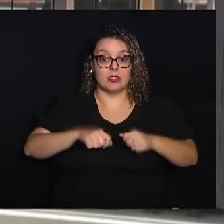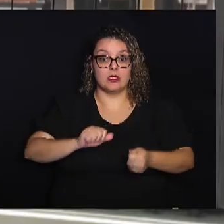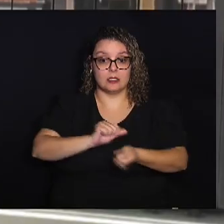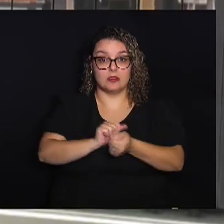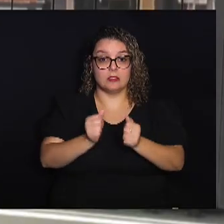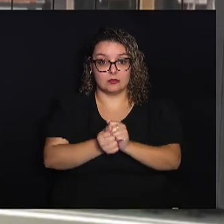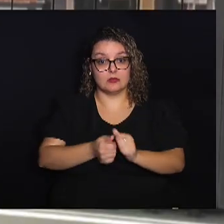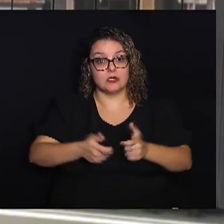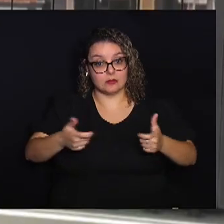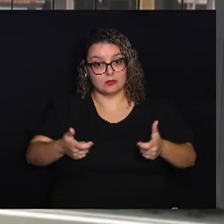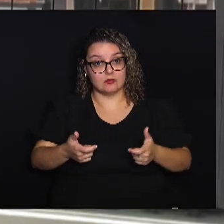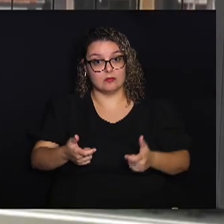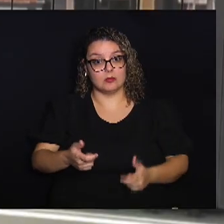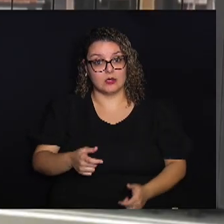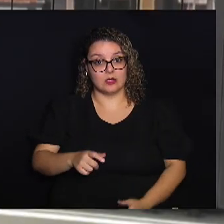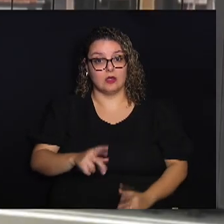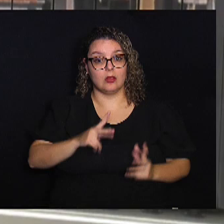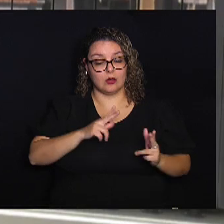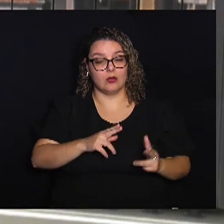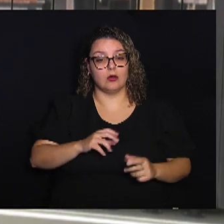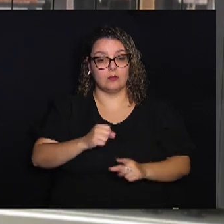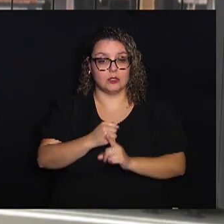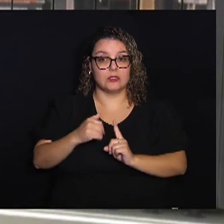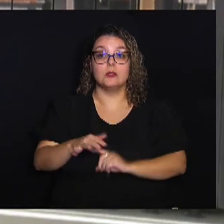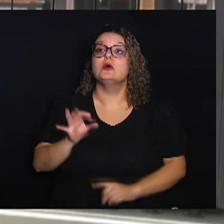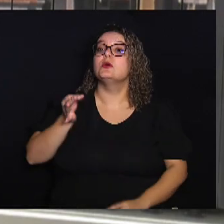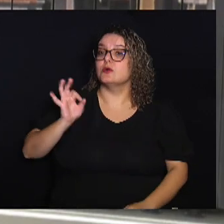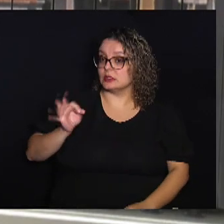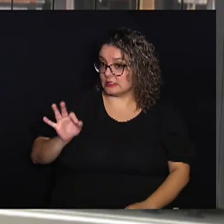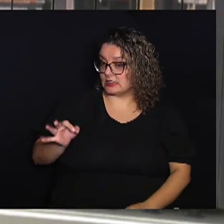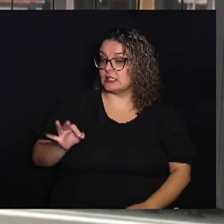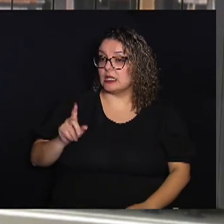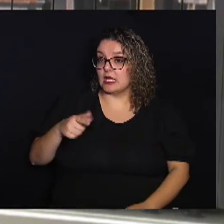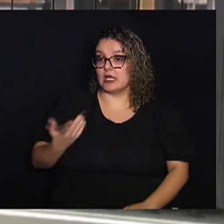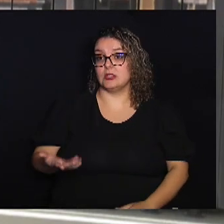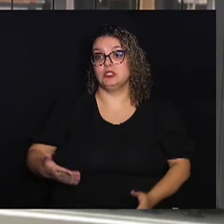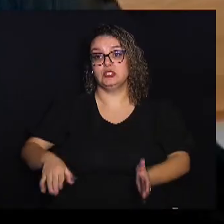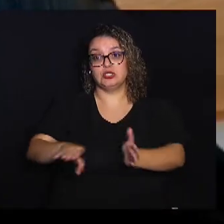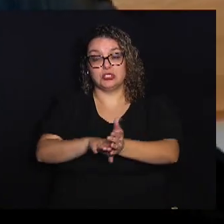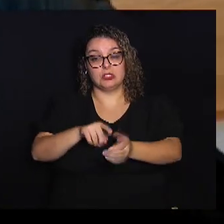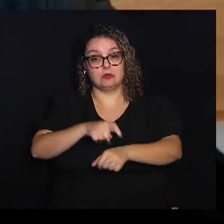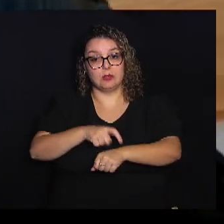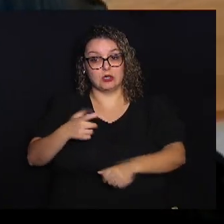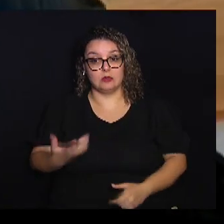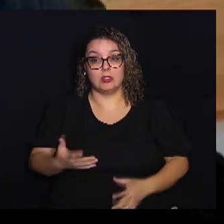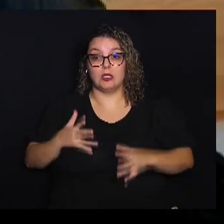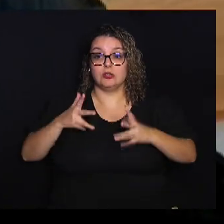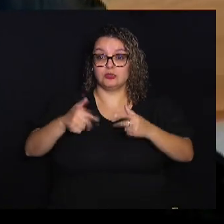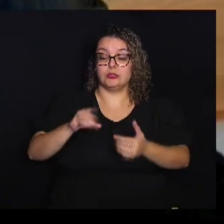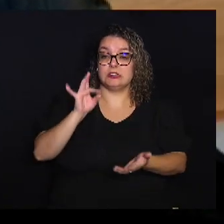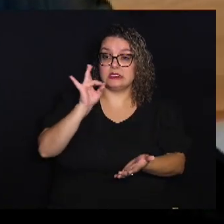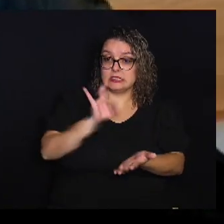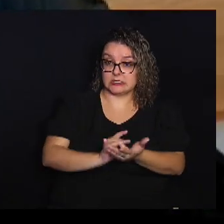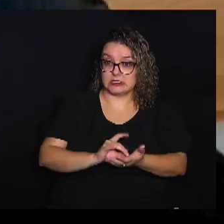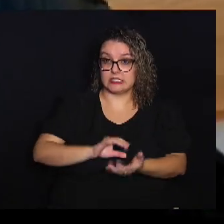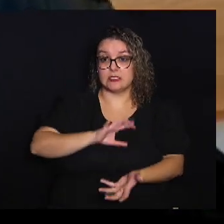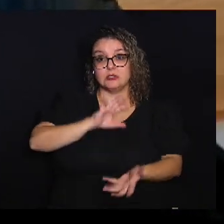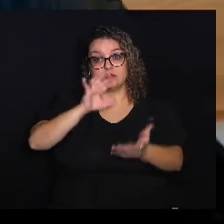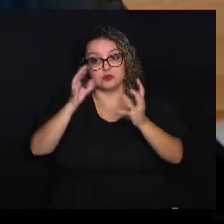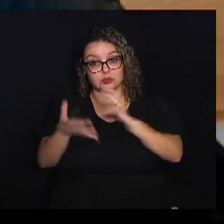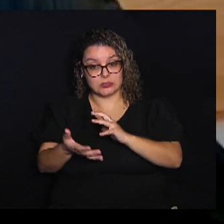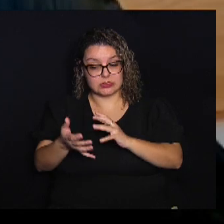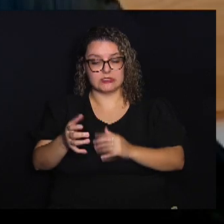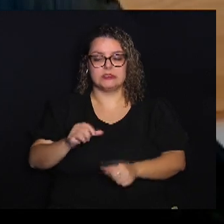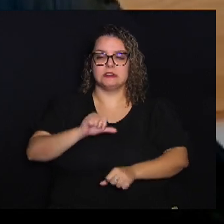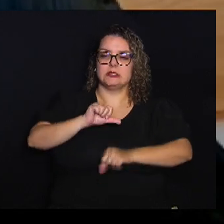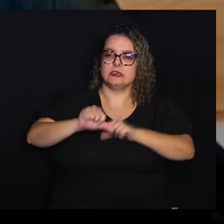muito grande, né? Enquanto sociedade. Com certeza. Já chegamos num ponto onde toda essa realidade das mudanças climáticas